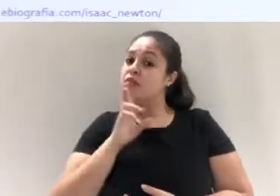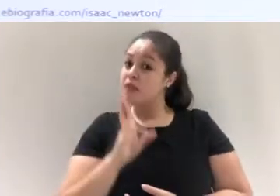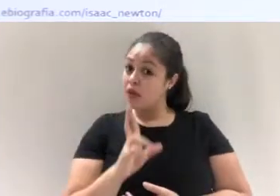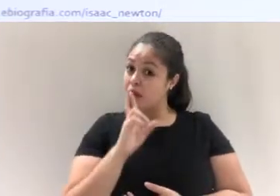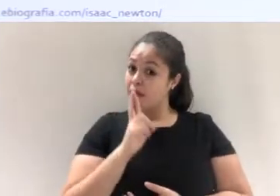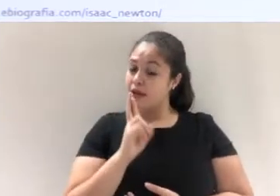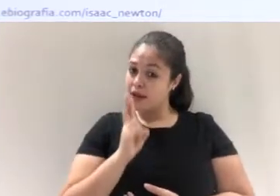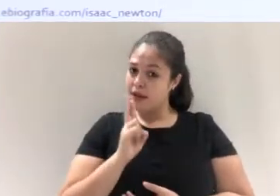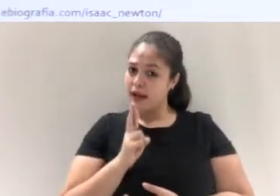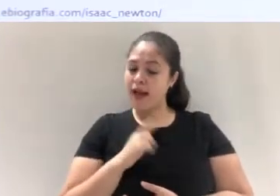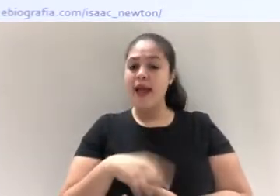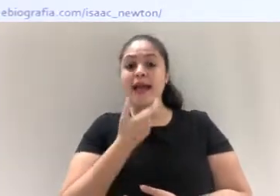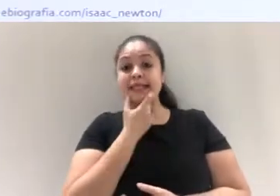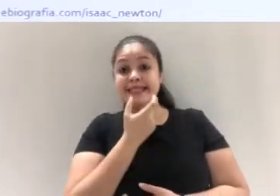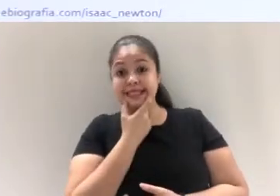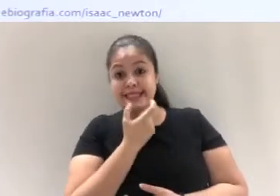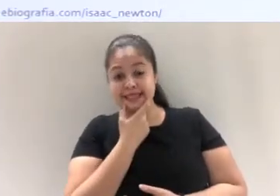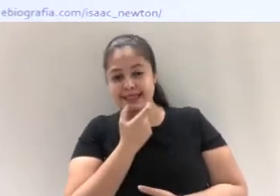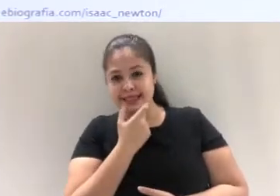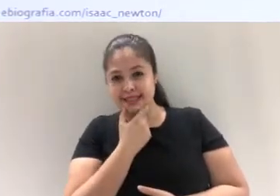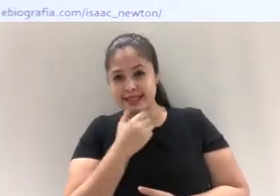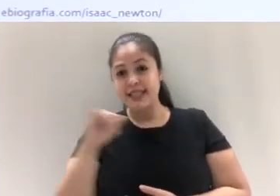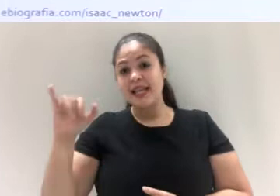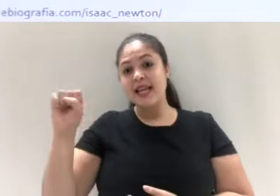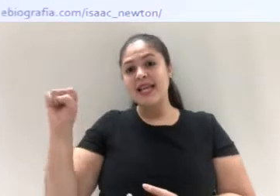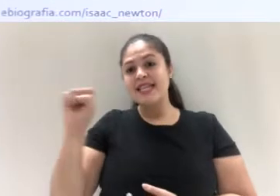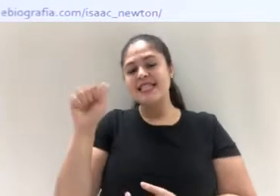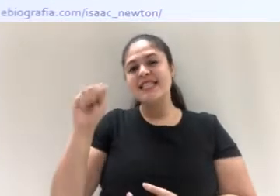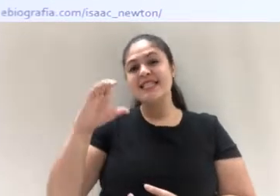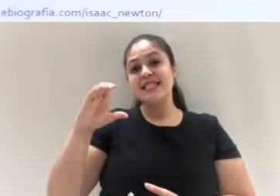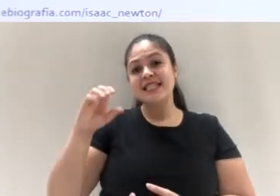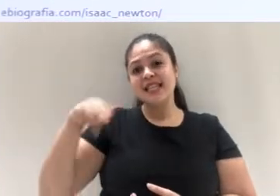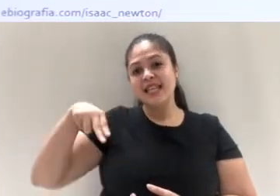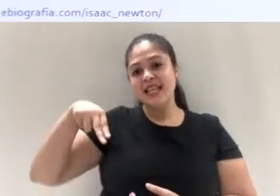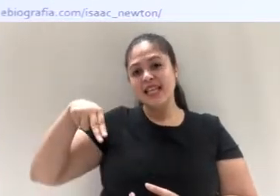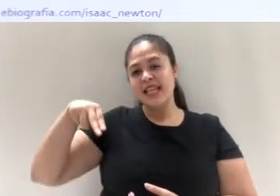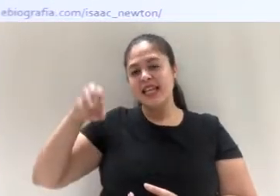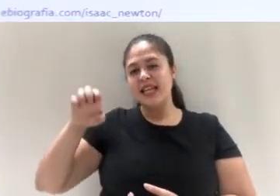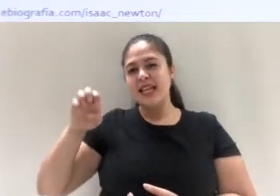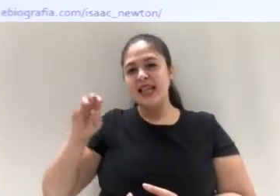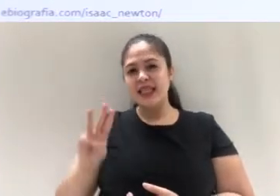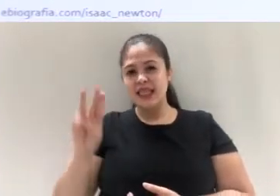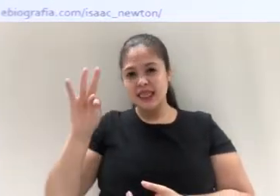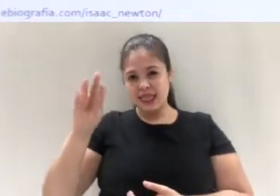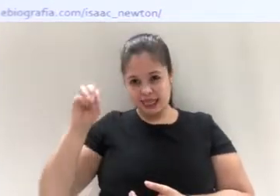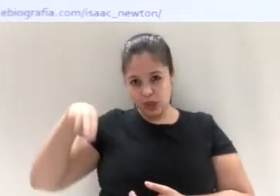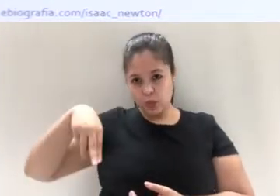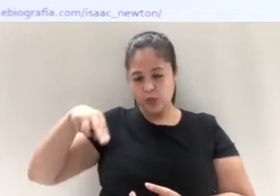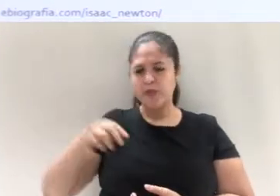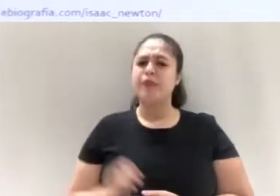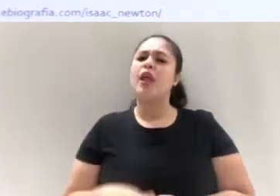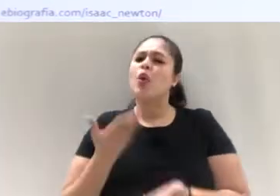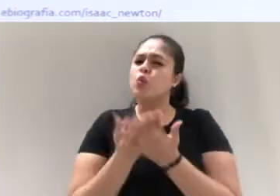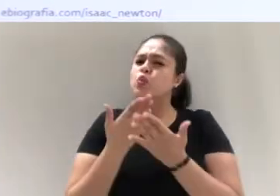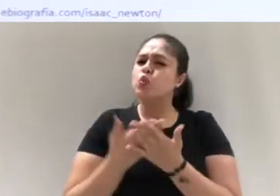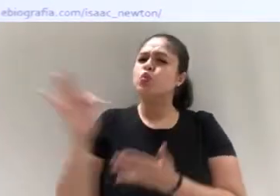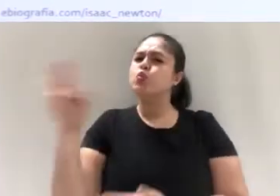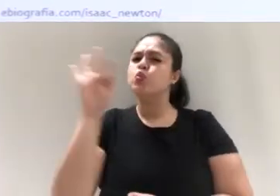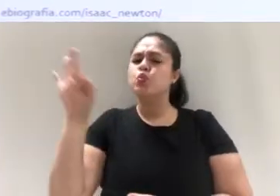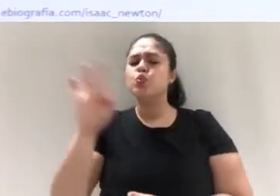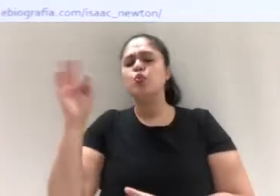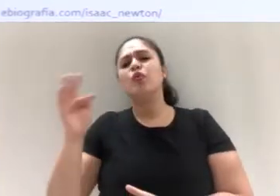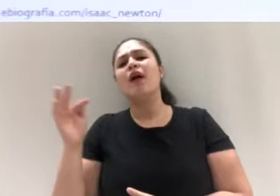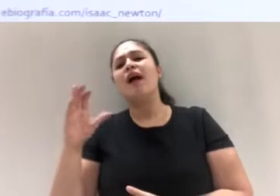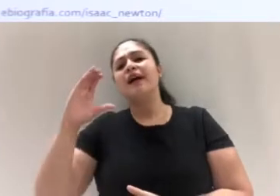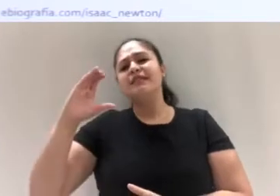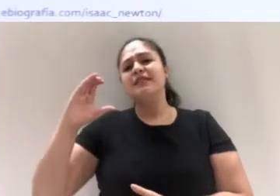a resposta é o inglês Isaac Newton. Newton estudou em Cambridge, se formou